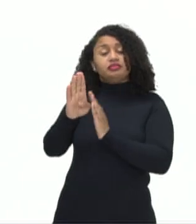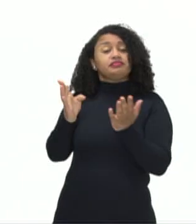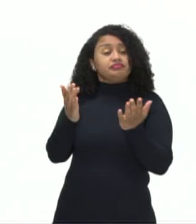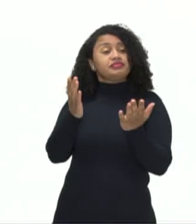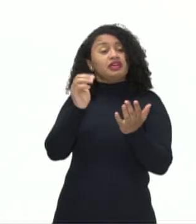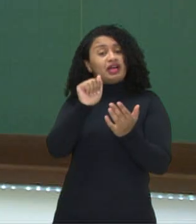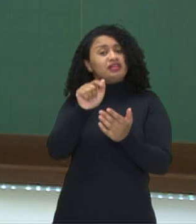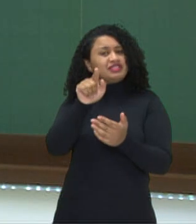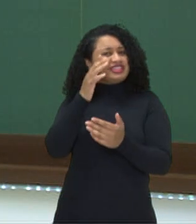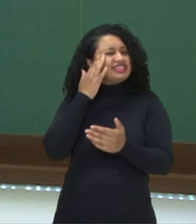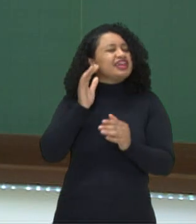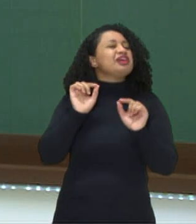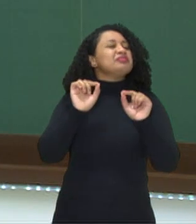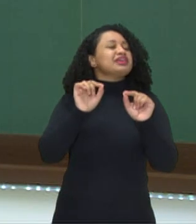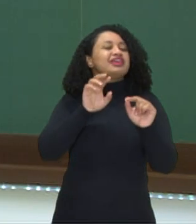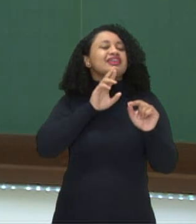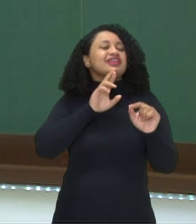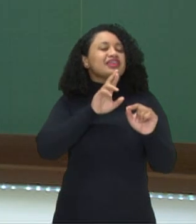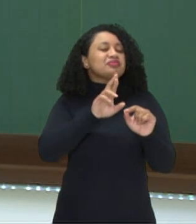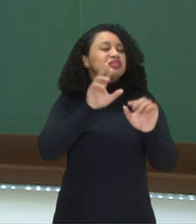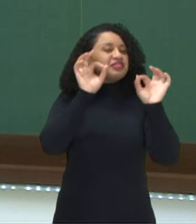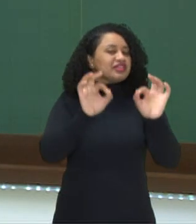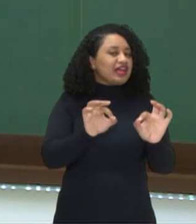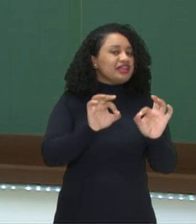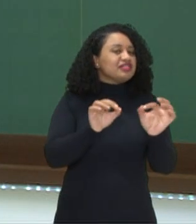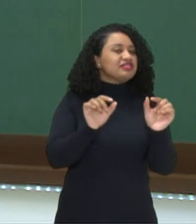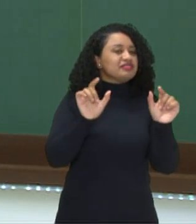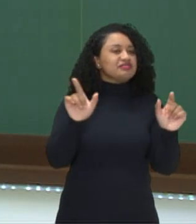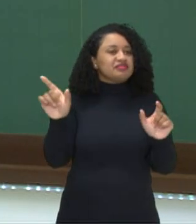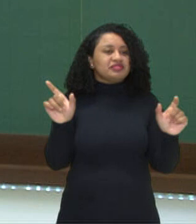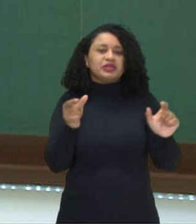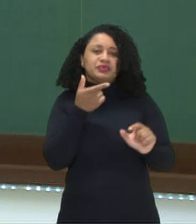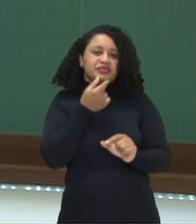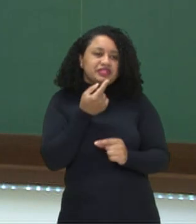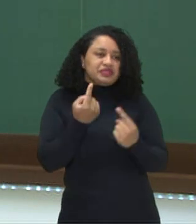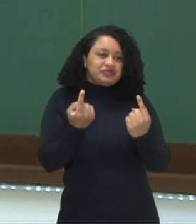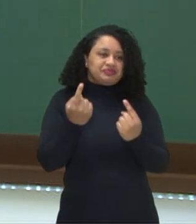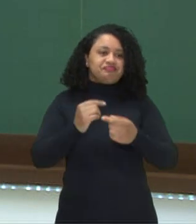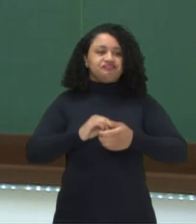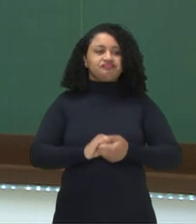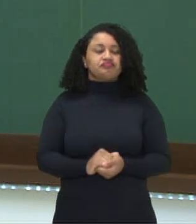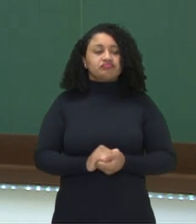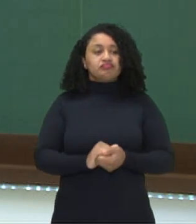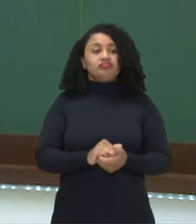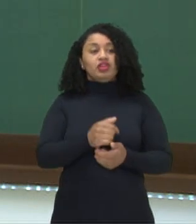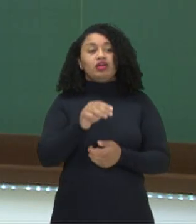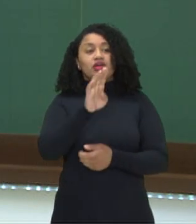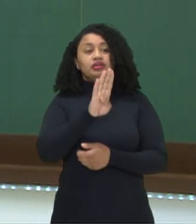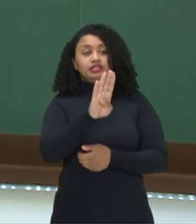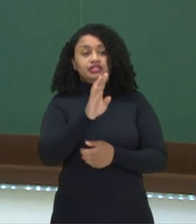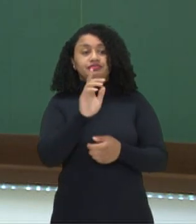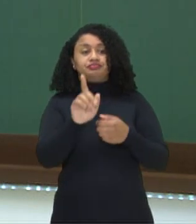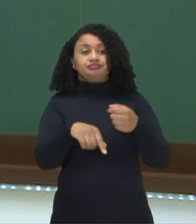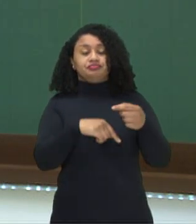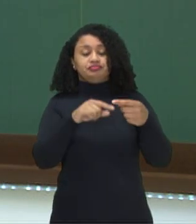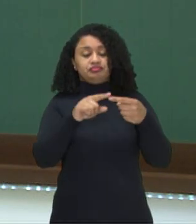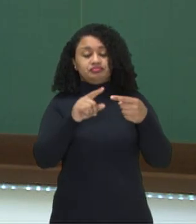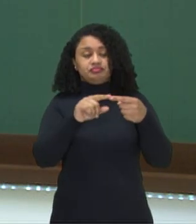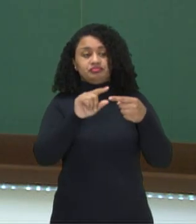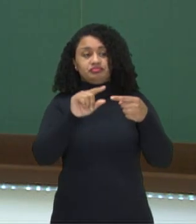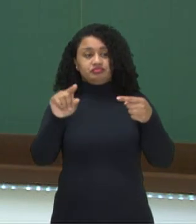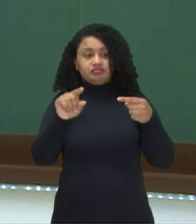já sabe quem que acertou ali do Paulo e do Antônio, não é? Letra B, 3A ao quadrado mais